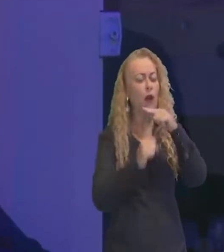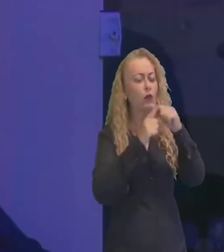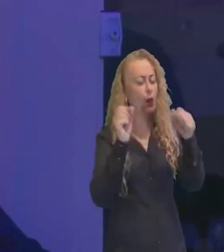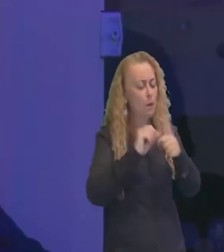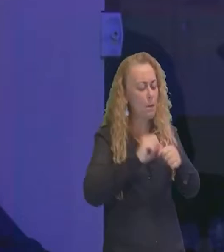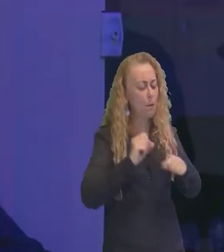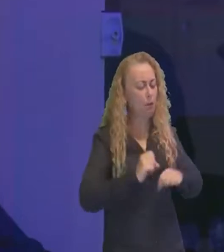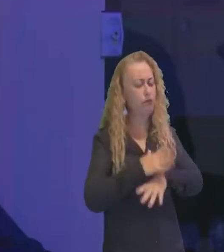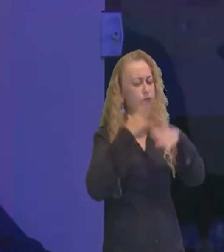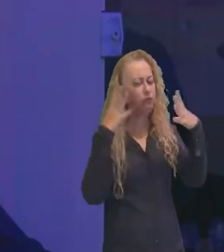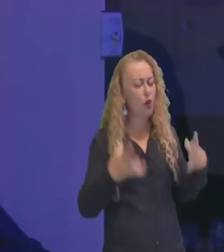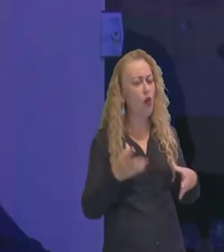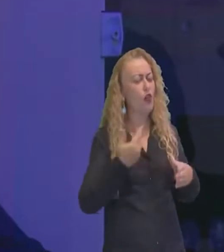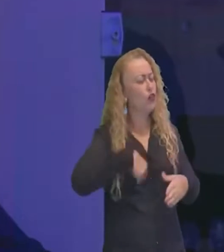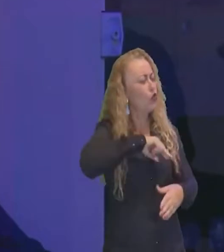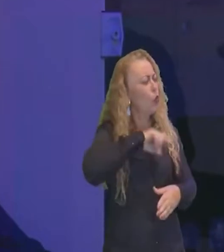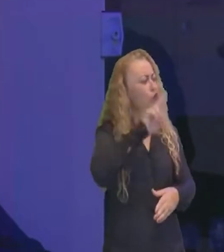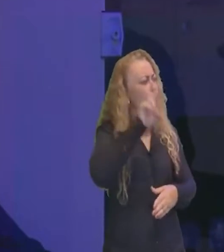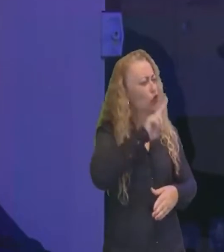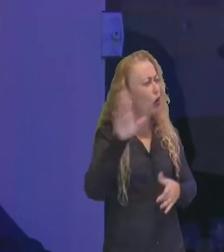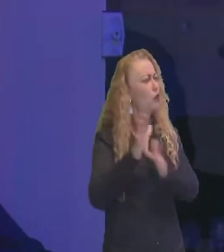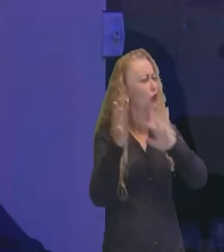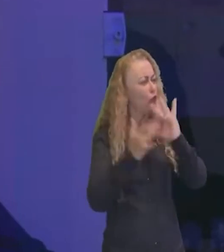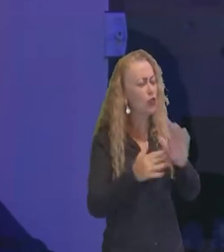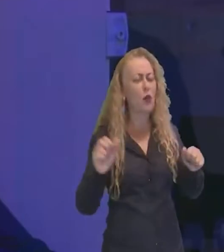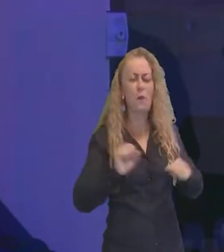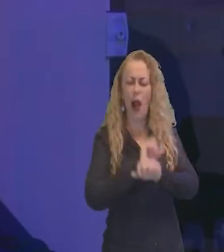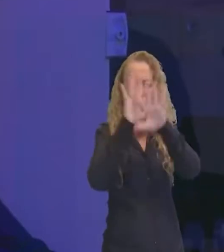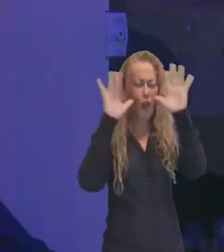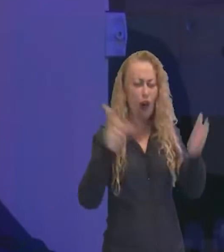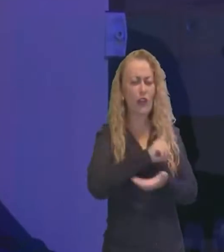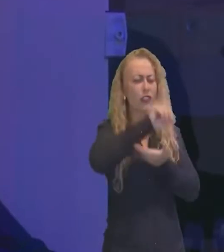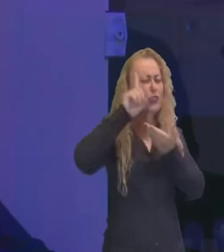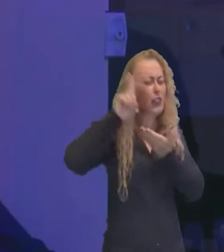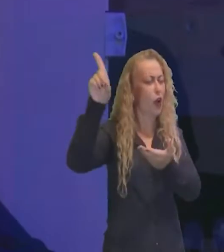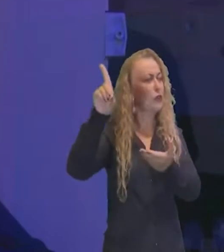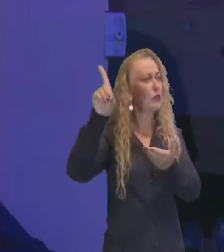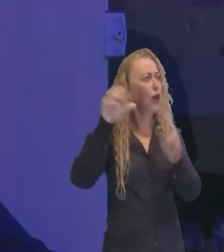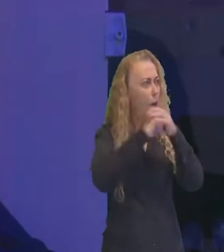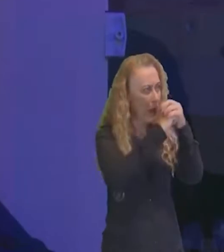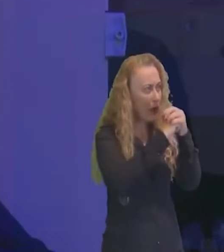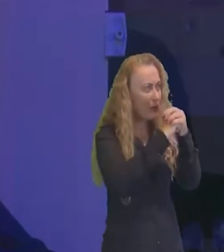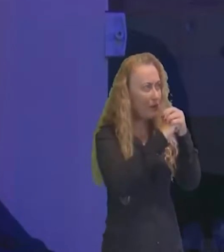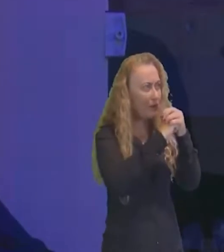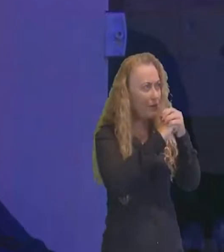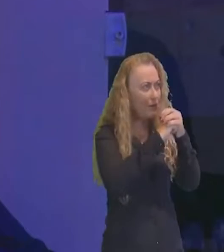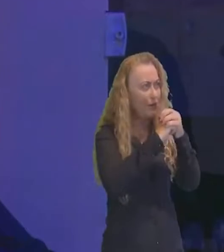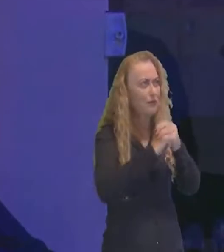vai acontecer em nome de Jesus, para a glória de Deus. Posso ouvir um amém?